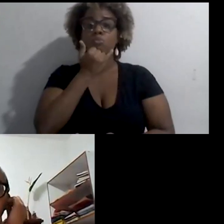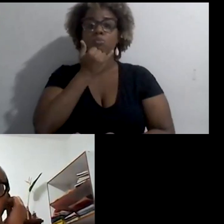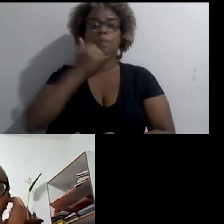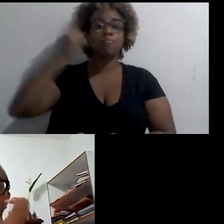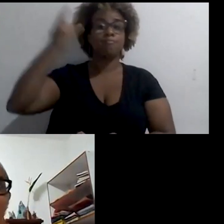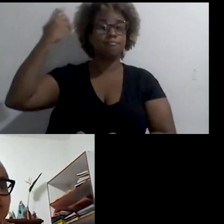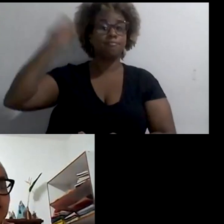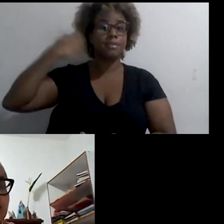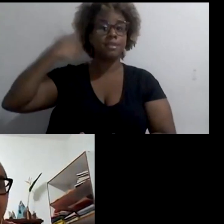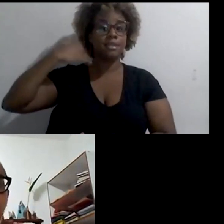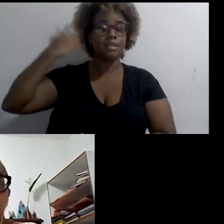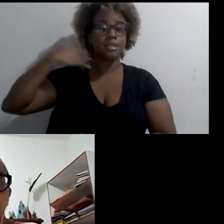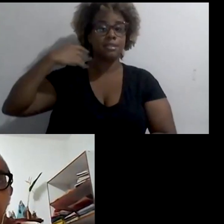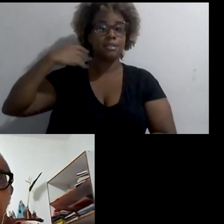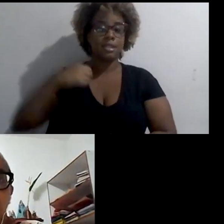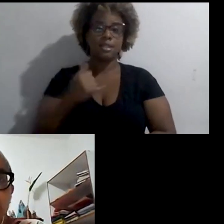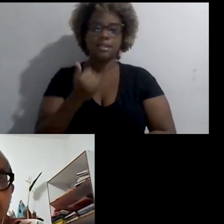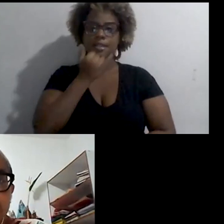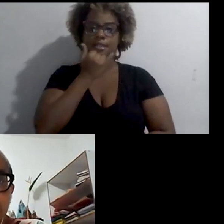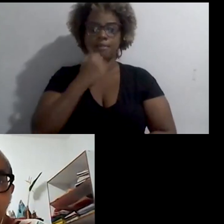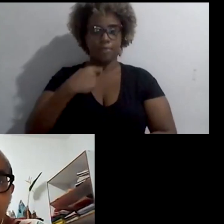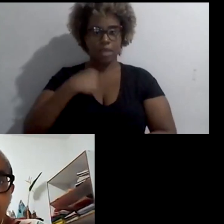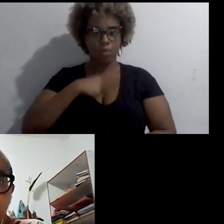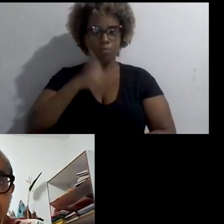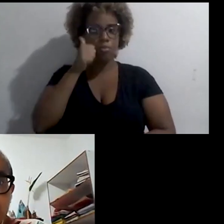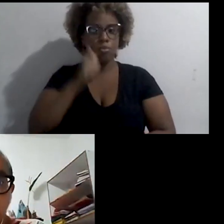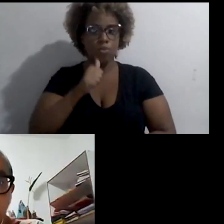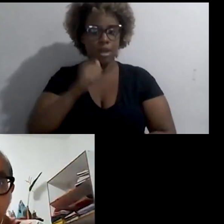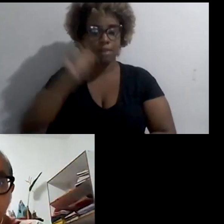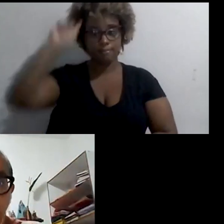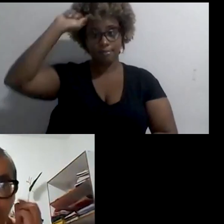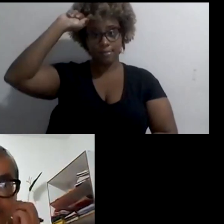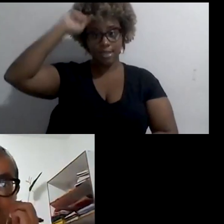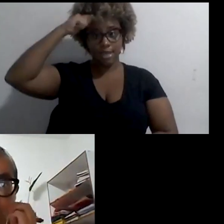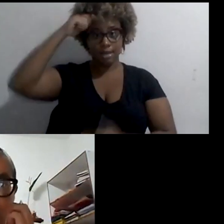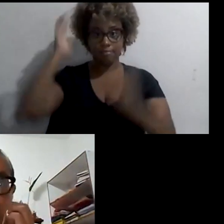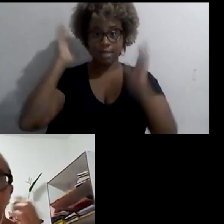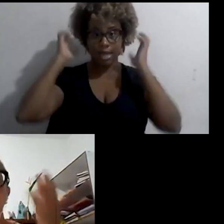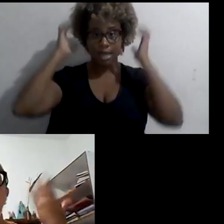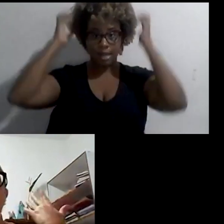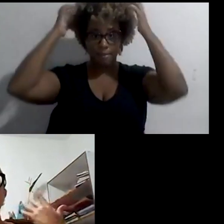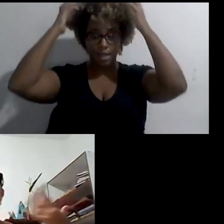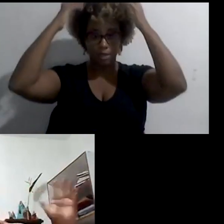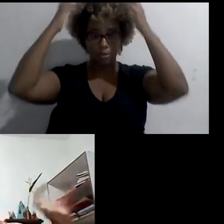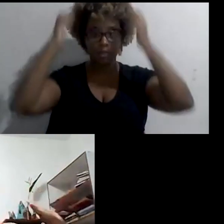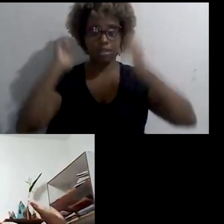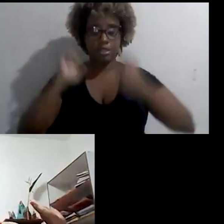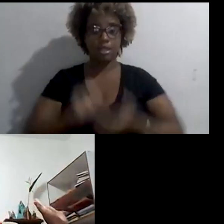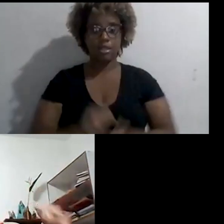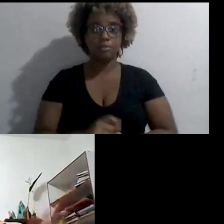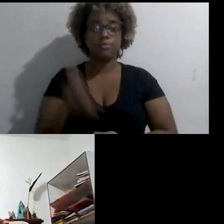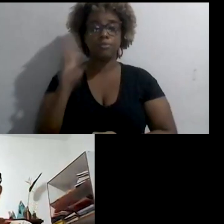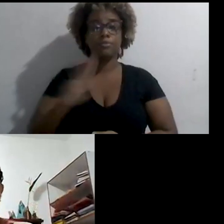me vendo, mas eu sou uma mulher negra de cabelo grisalho curto, estou usando óculos, atrás de mim